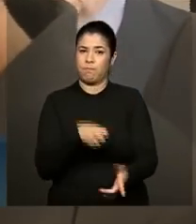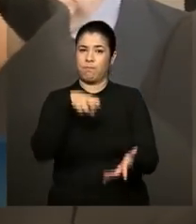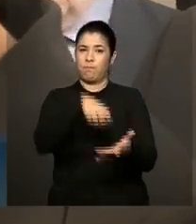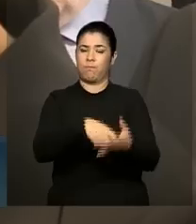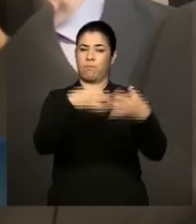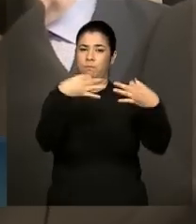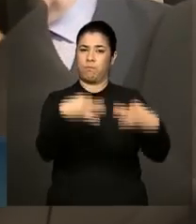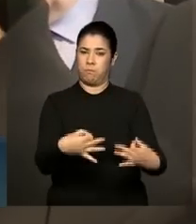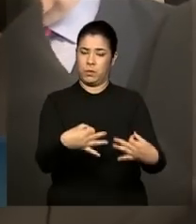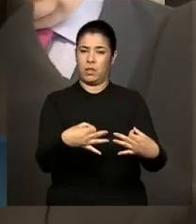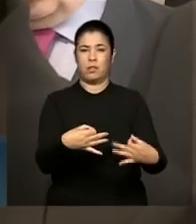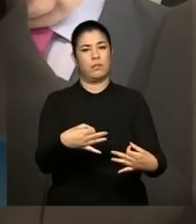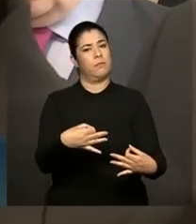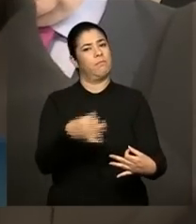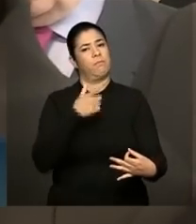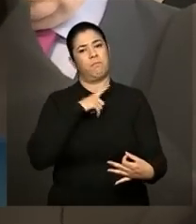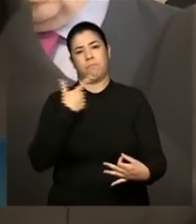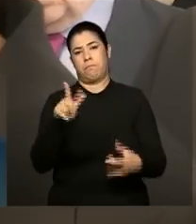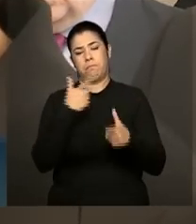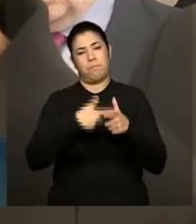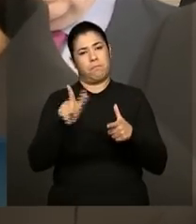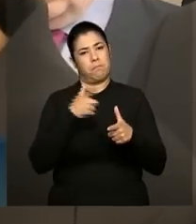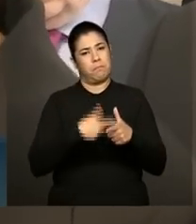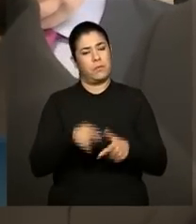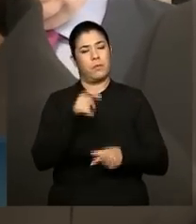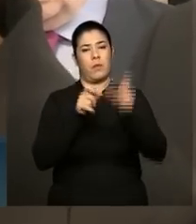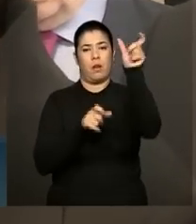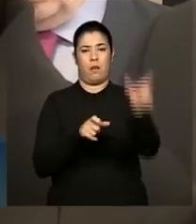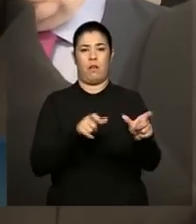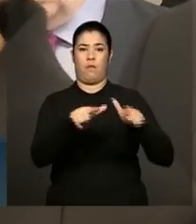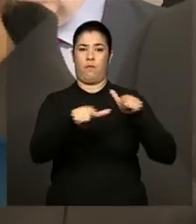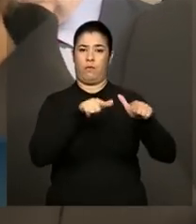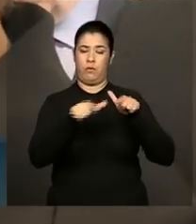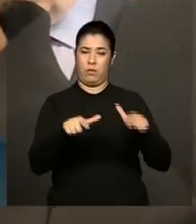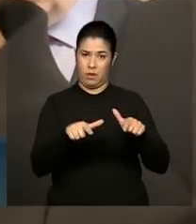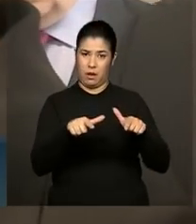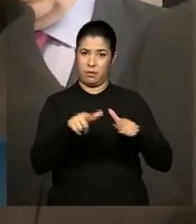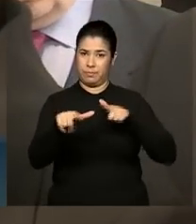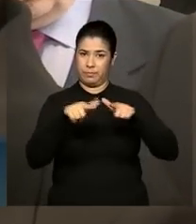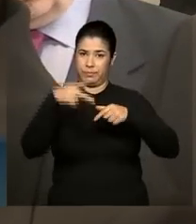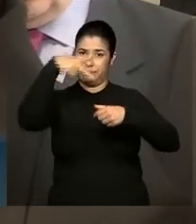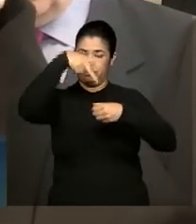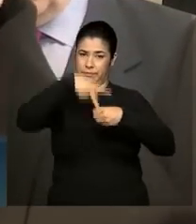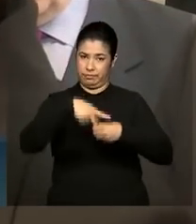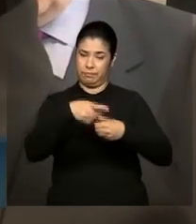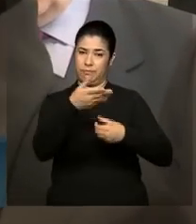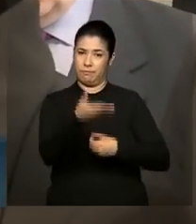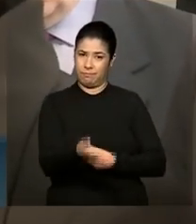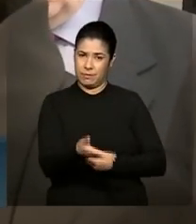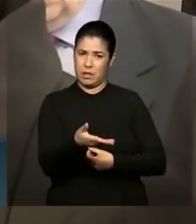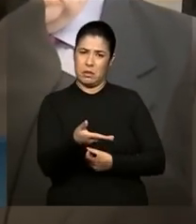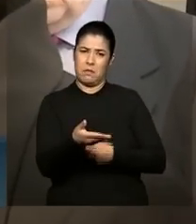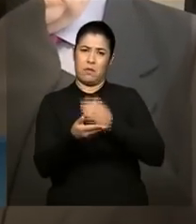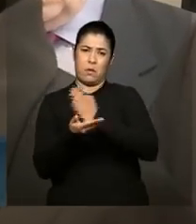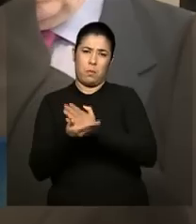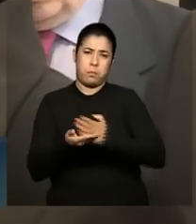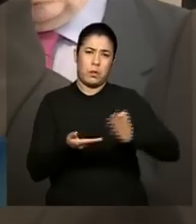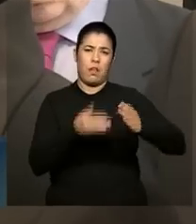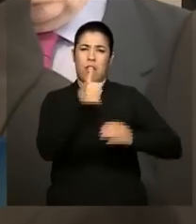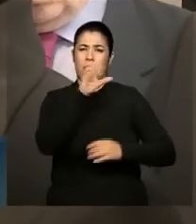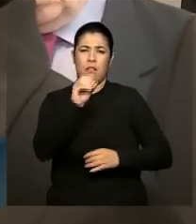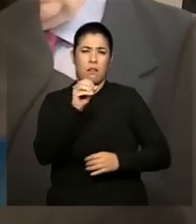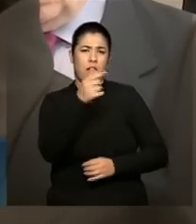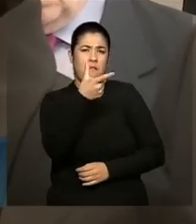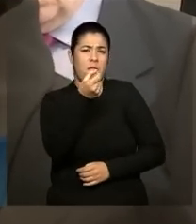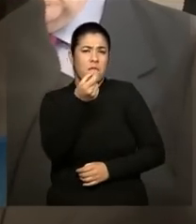nós não teríamos o caso desse funcionário da Petrobras que ficou durante mais de 10 anos, mais de